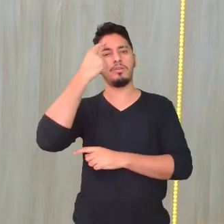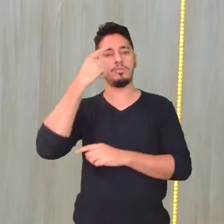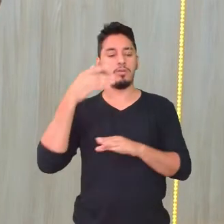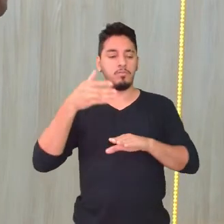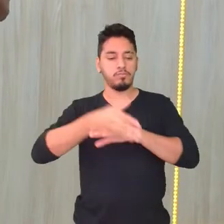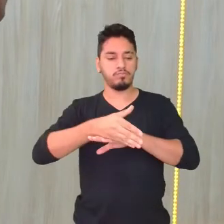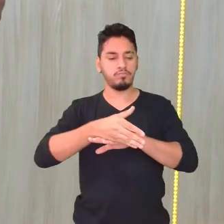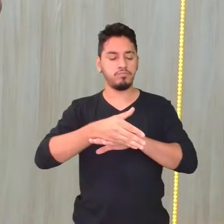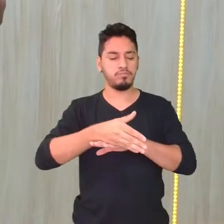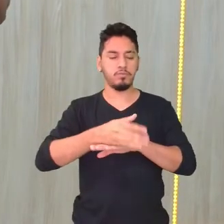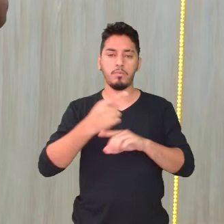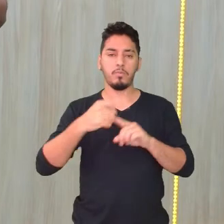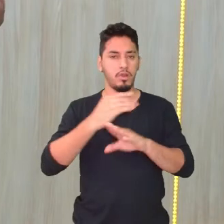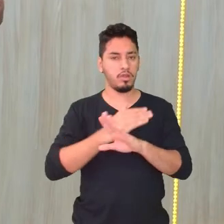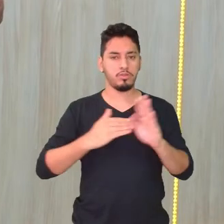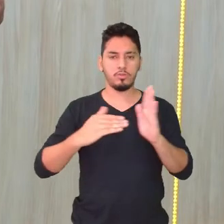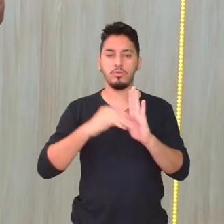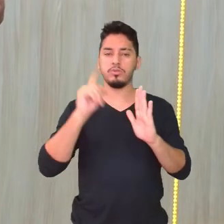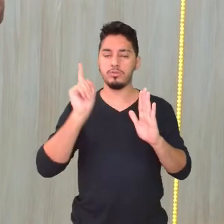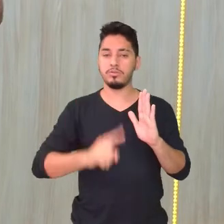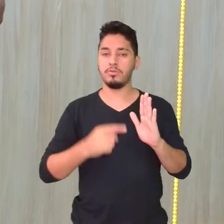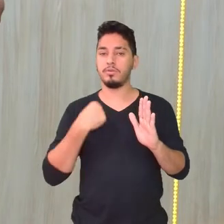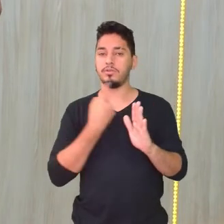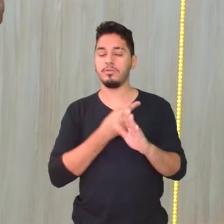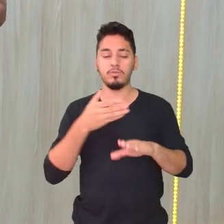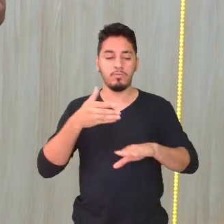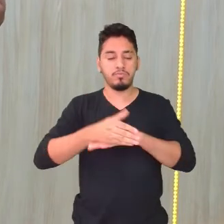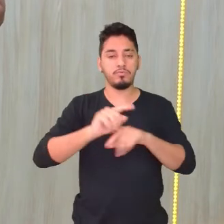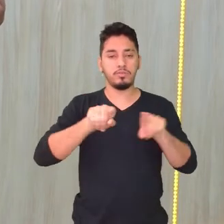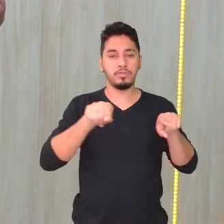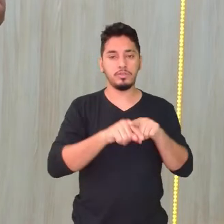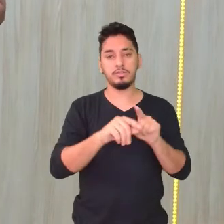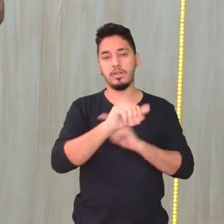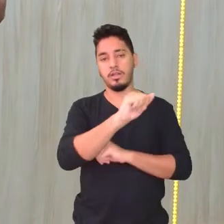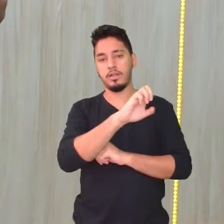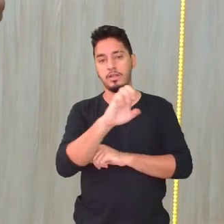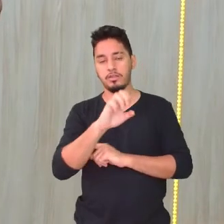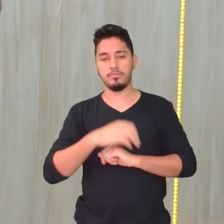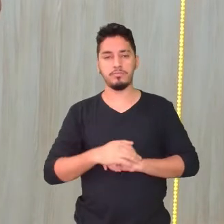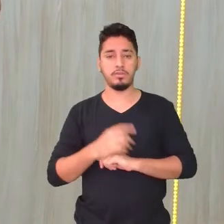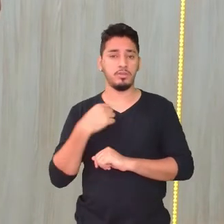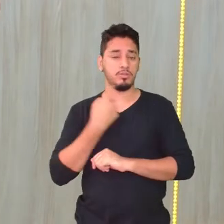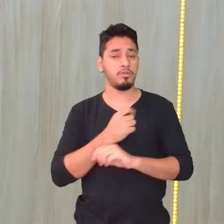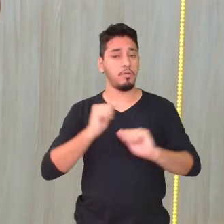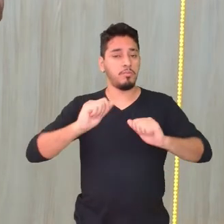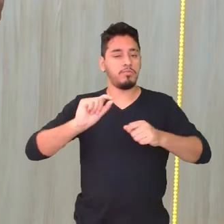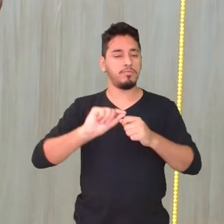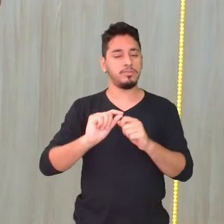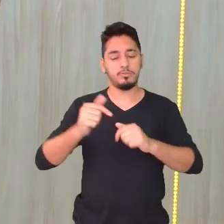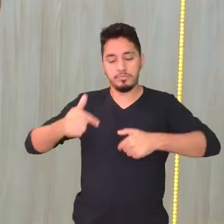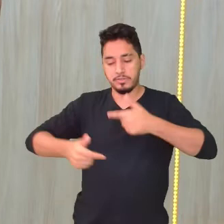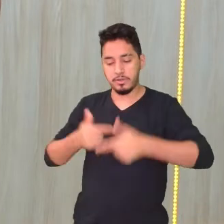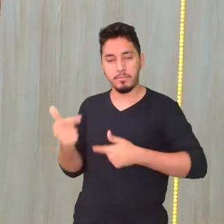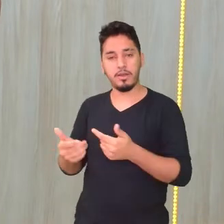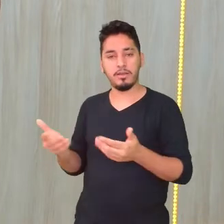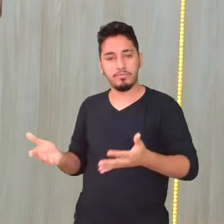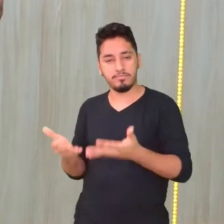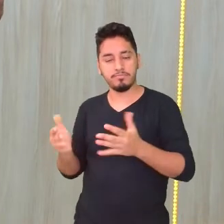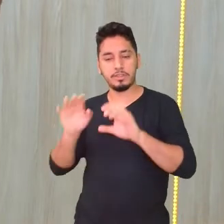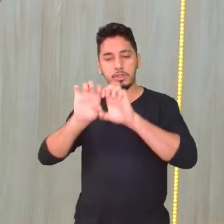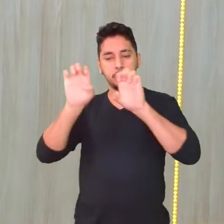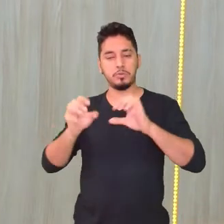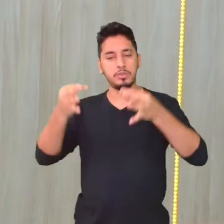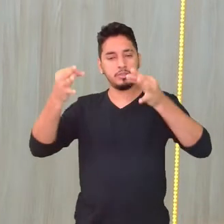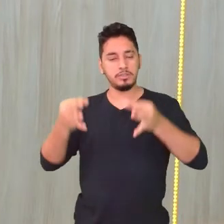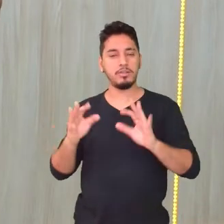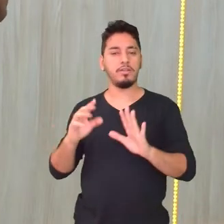intervenção, porque todos eles são pontos para a nossa intervenção na sala de recursos, né? Que a gente possa fazer um trabalho estruturado, que